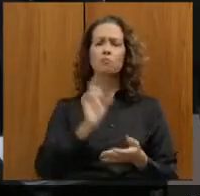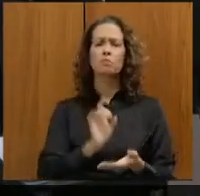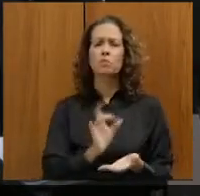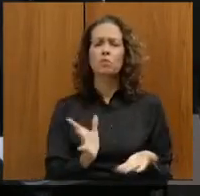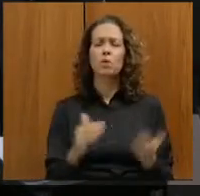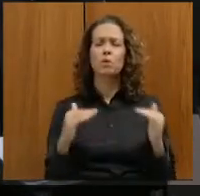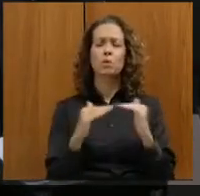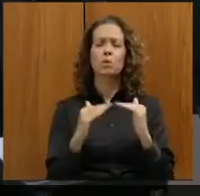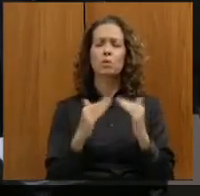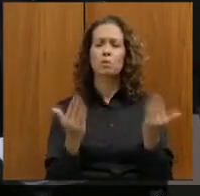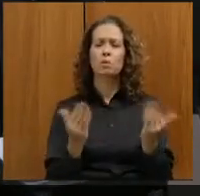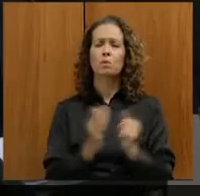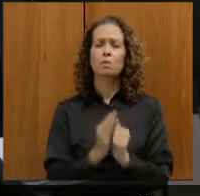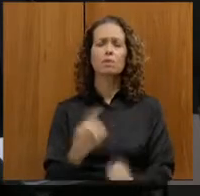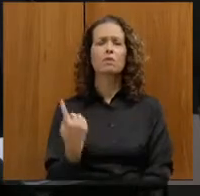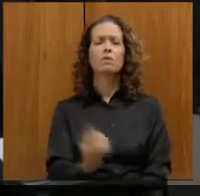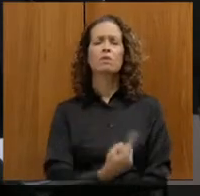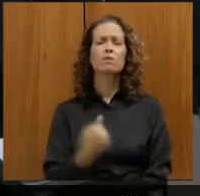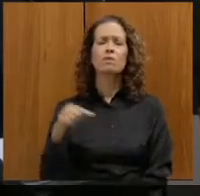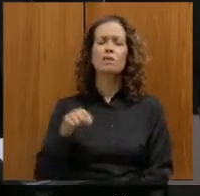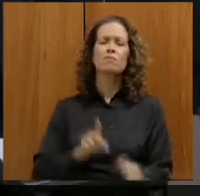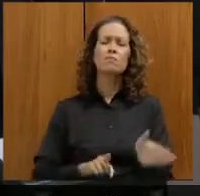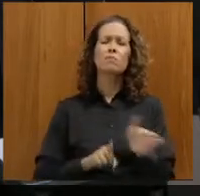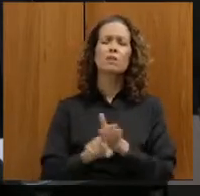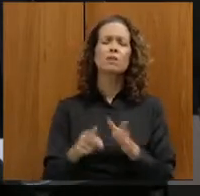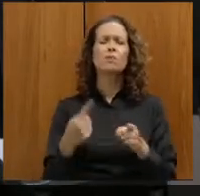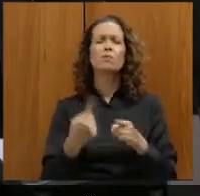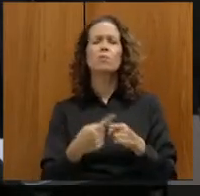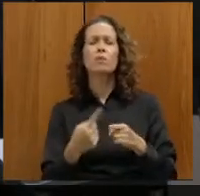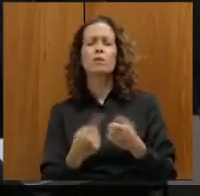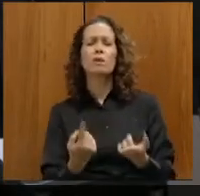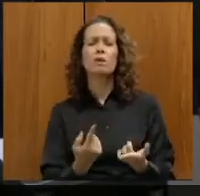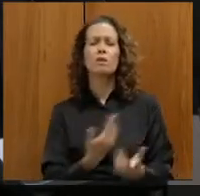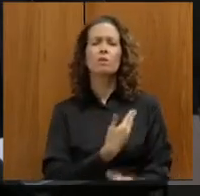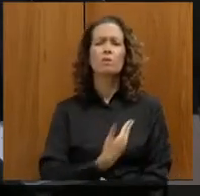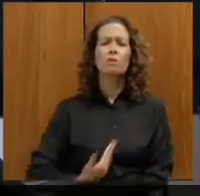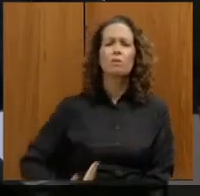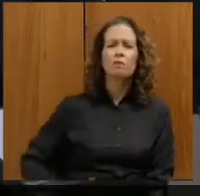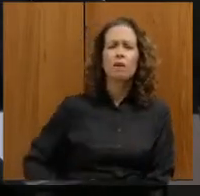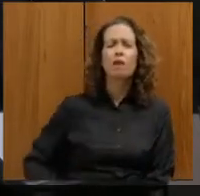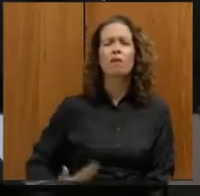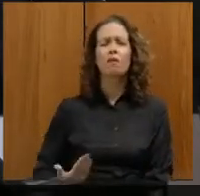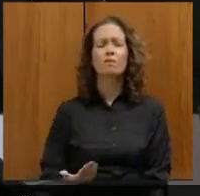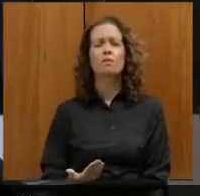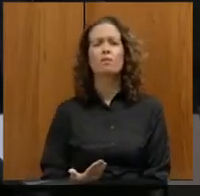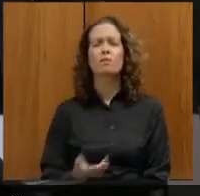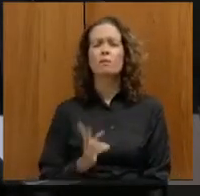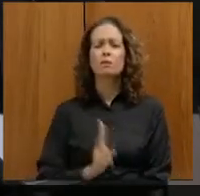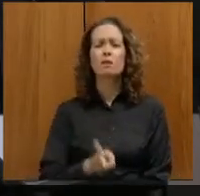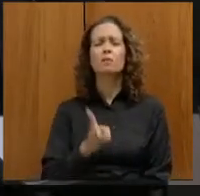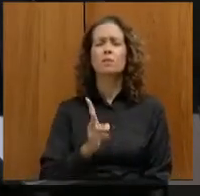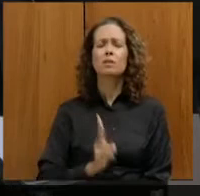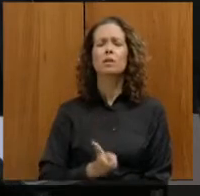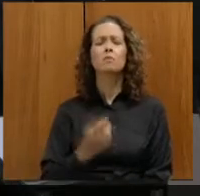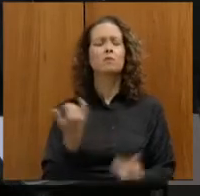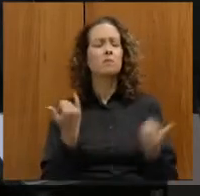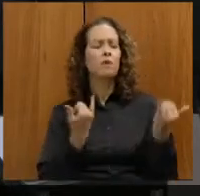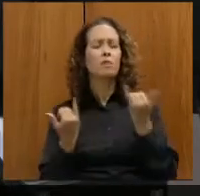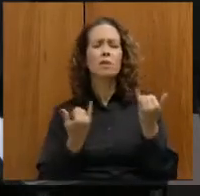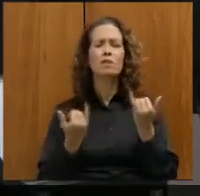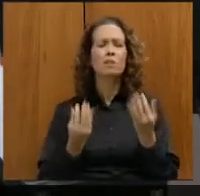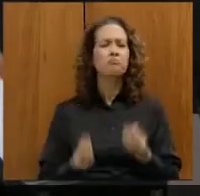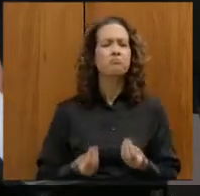nós aqui queremos perguntar porque que o governo se nega a repetidamente a fornecer as informações